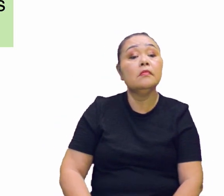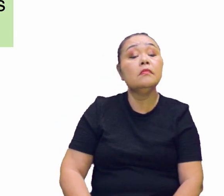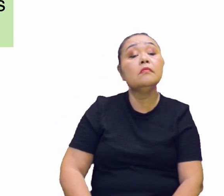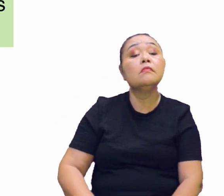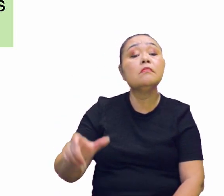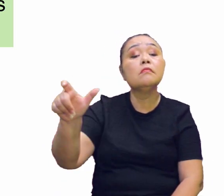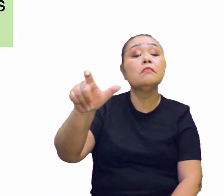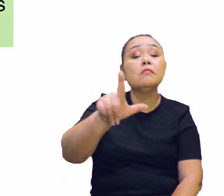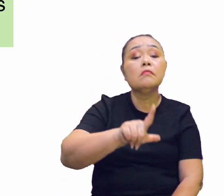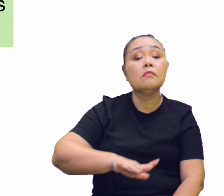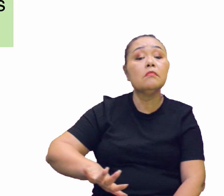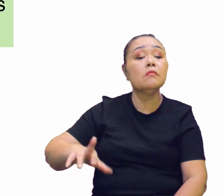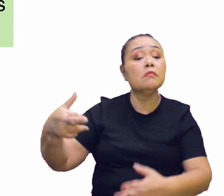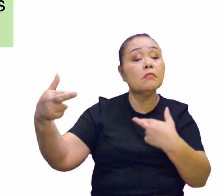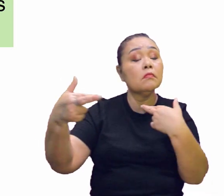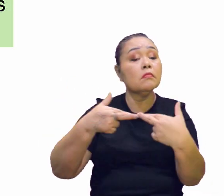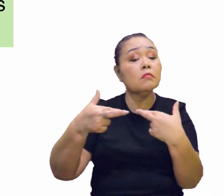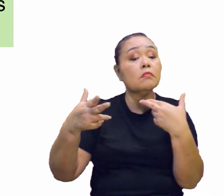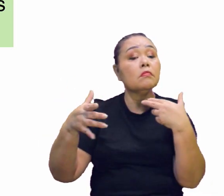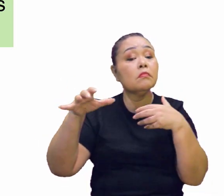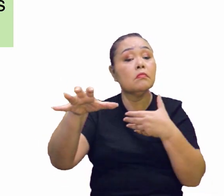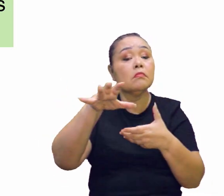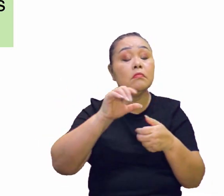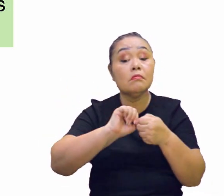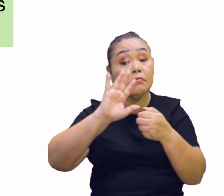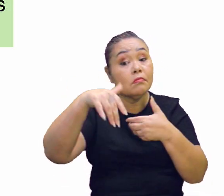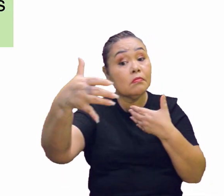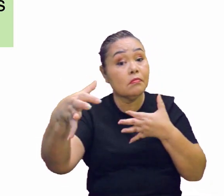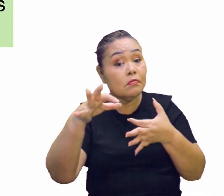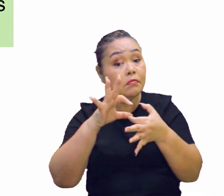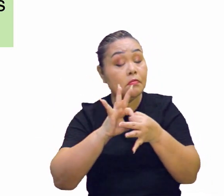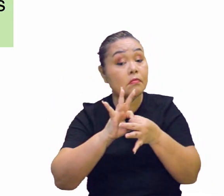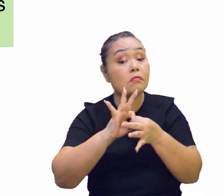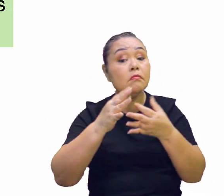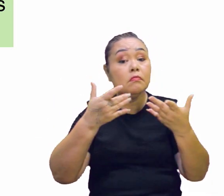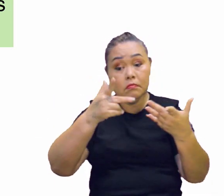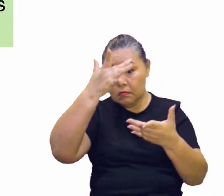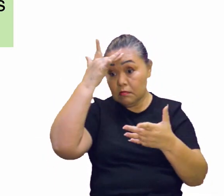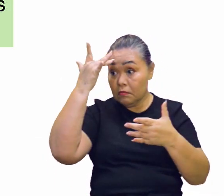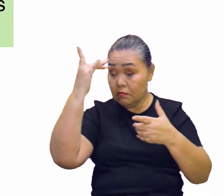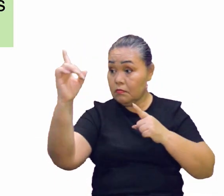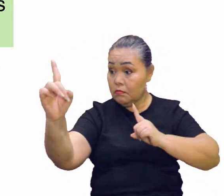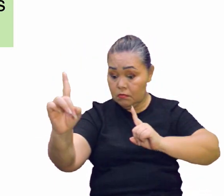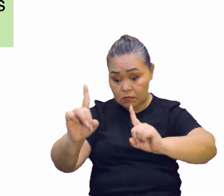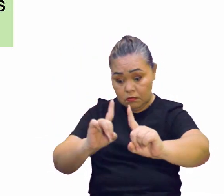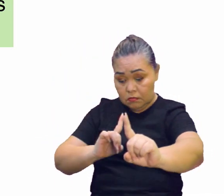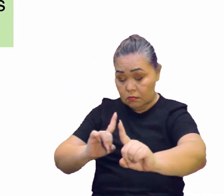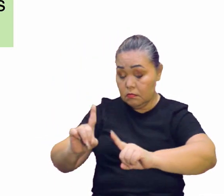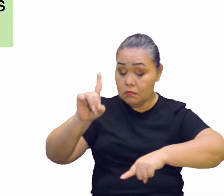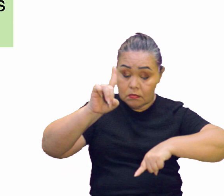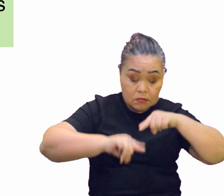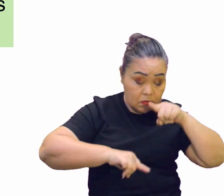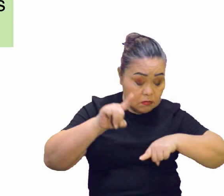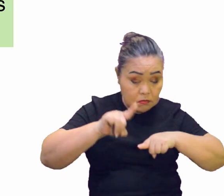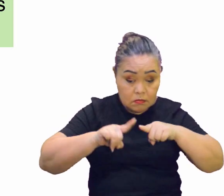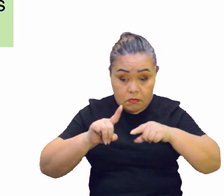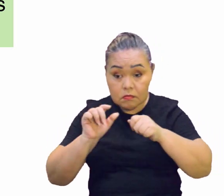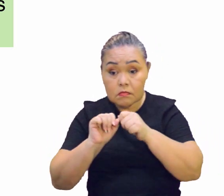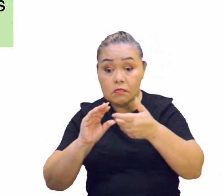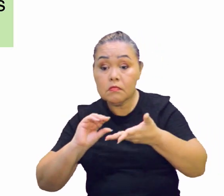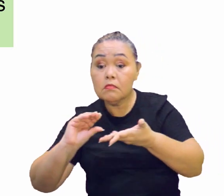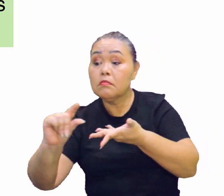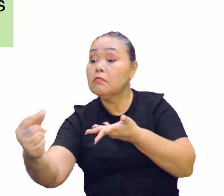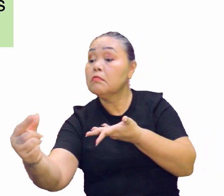Os diversos lugares de uma região relacionam-se com os lugares das demais. Há um fluxo de pessoas, mercadorias, circulação de